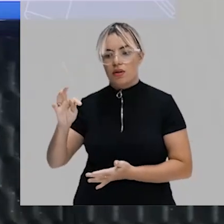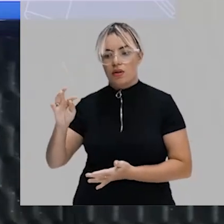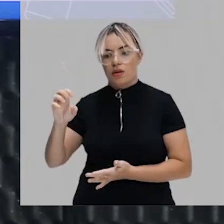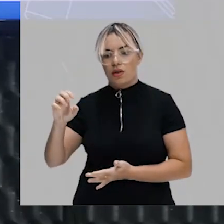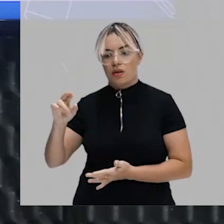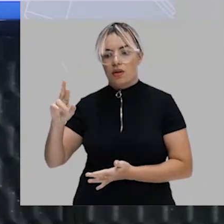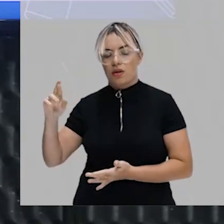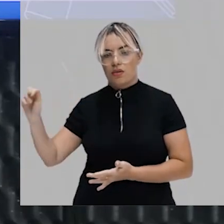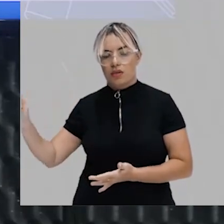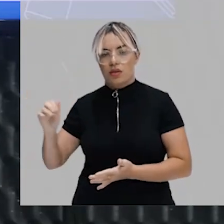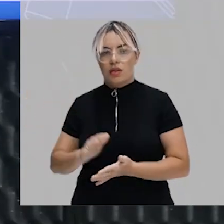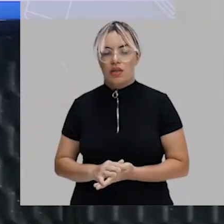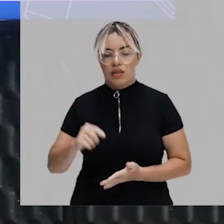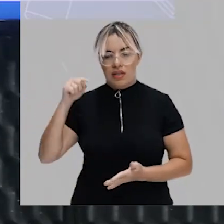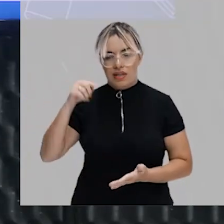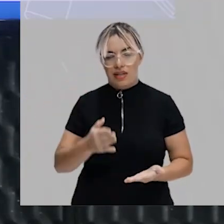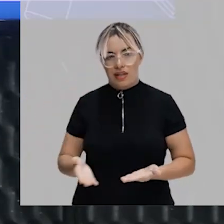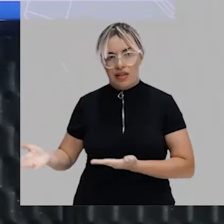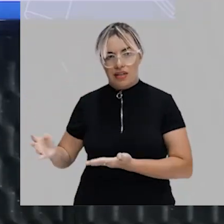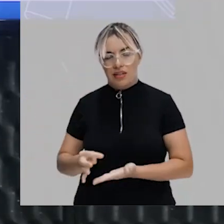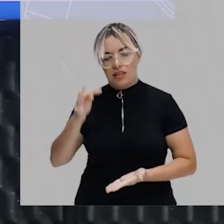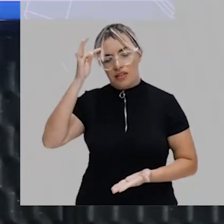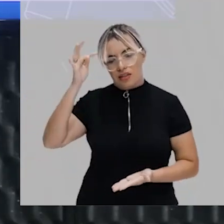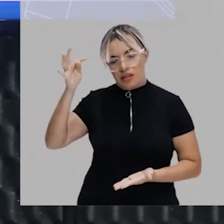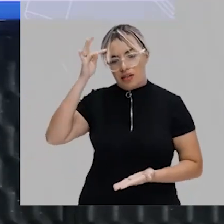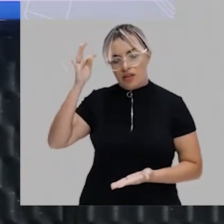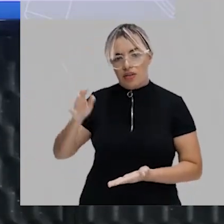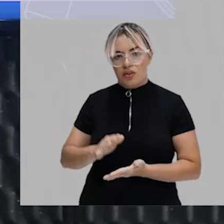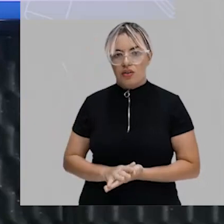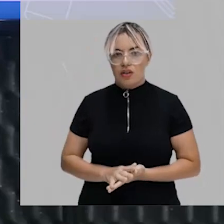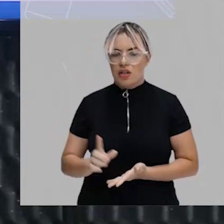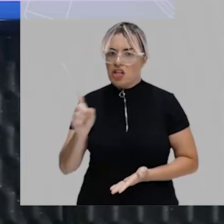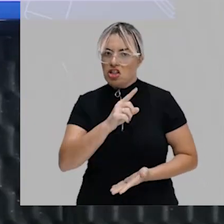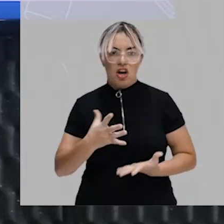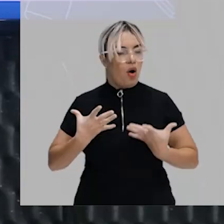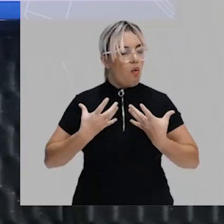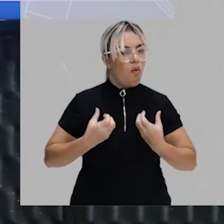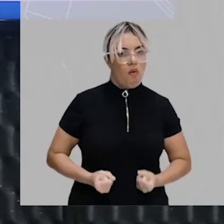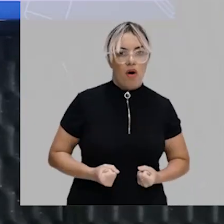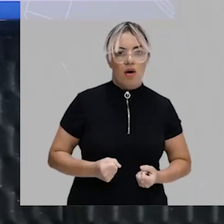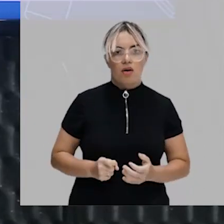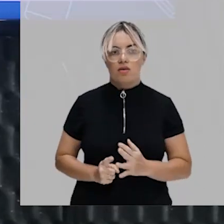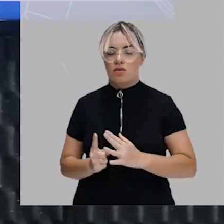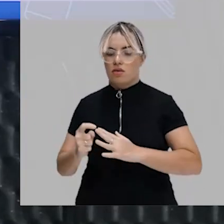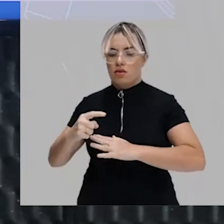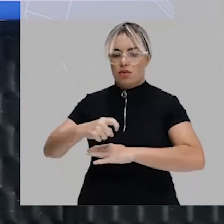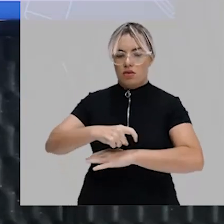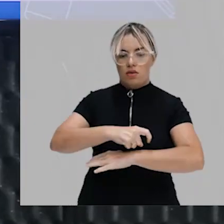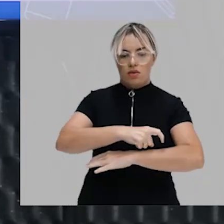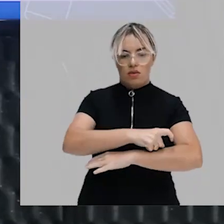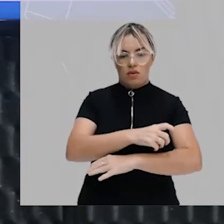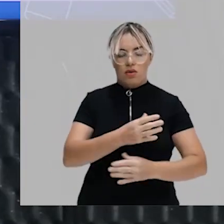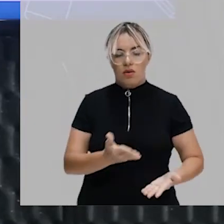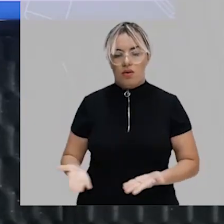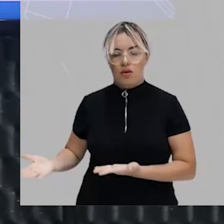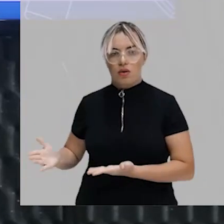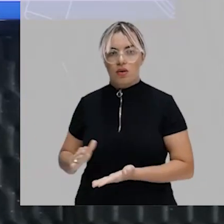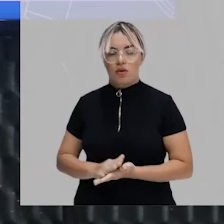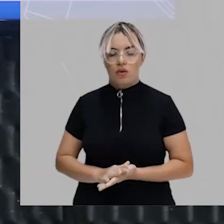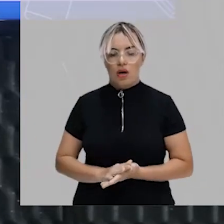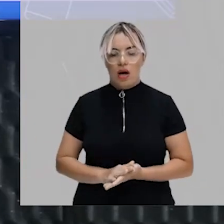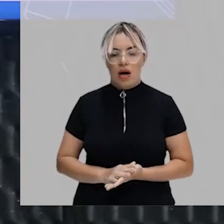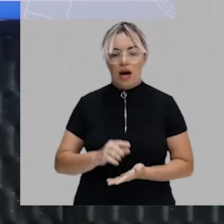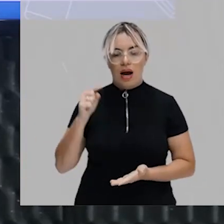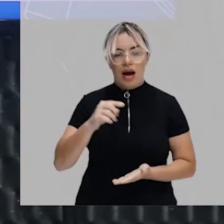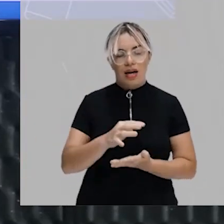a teoria da abiogênese, certo? Então, a teoria que foi derrubada, a gente vai marcar com sinal